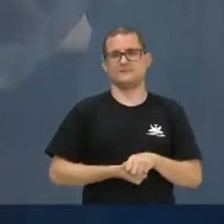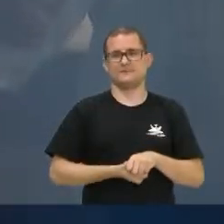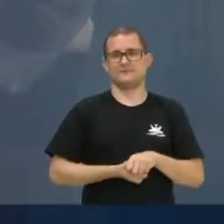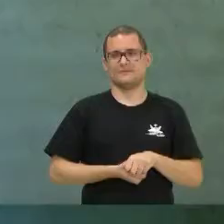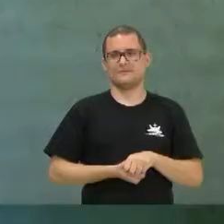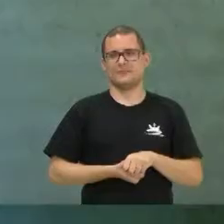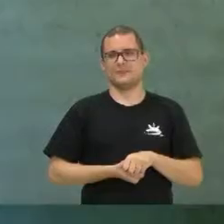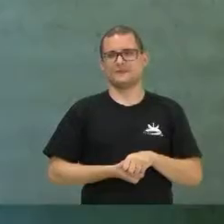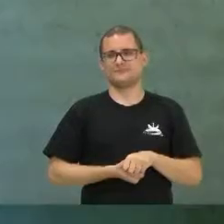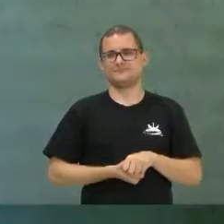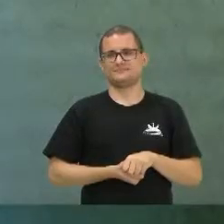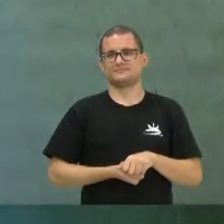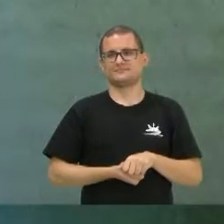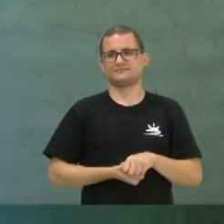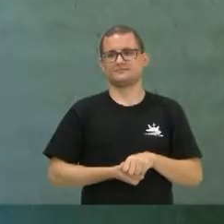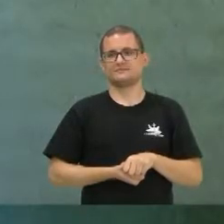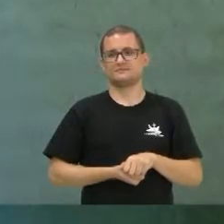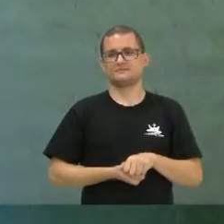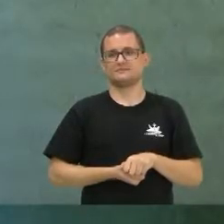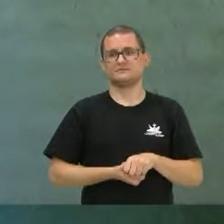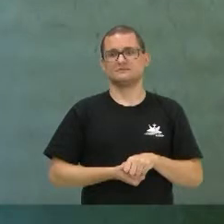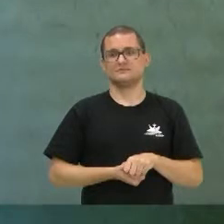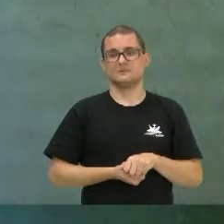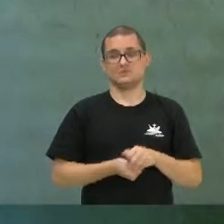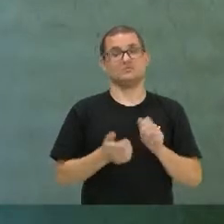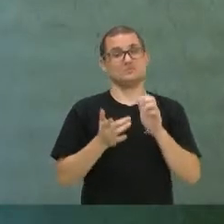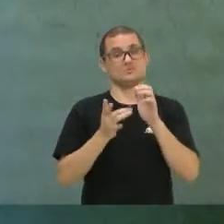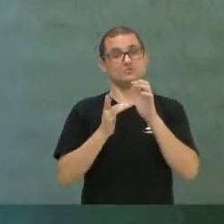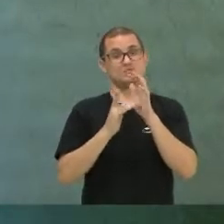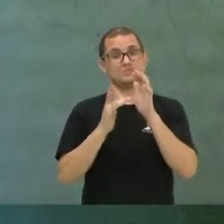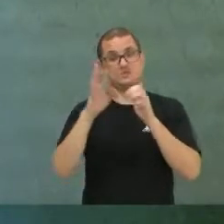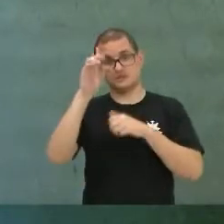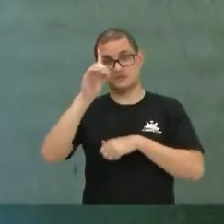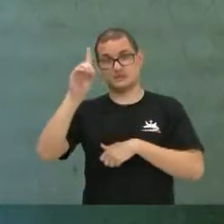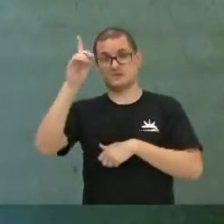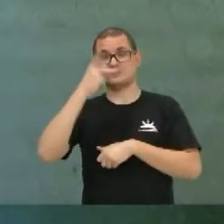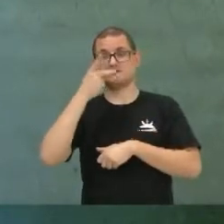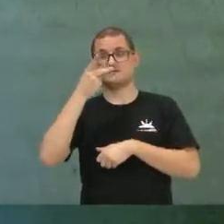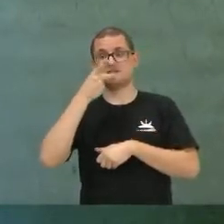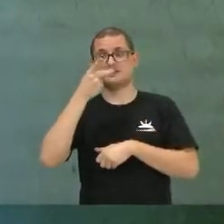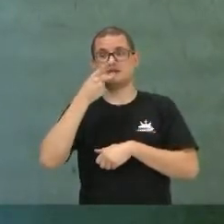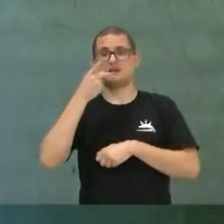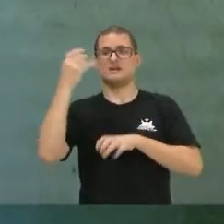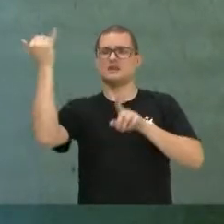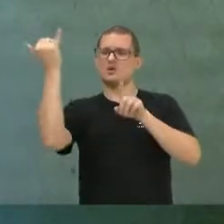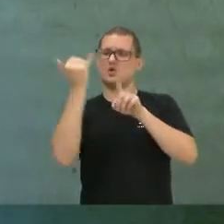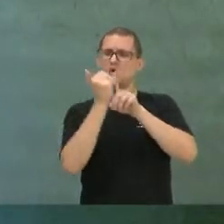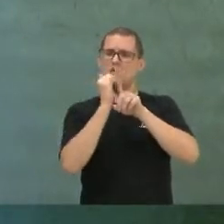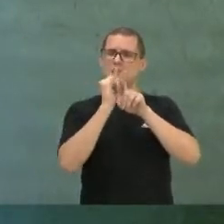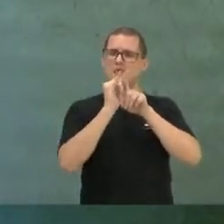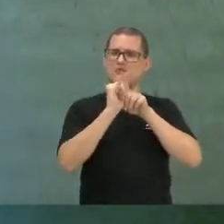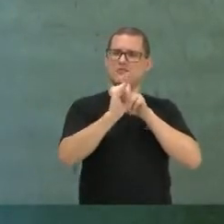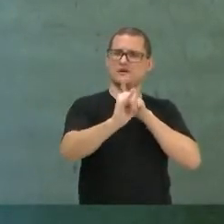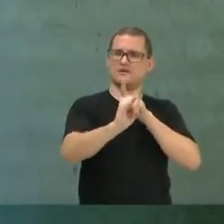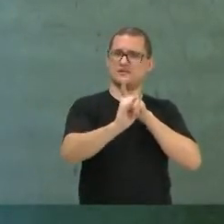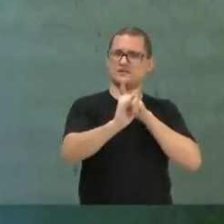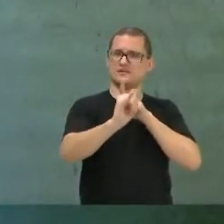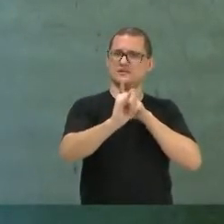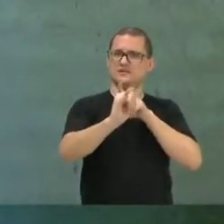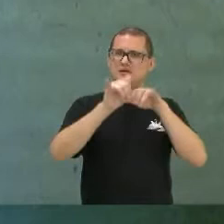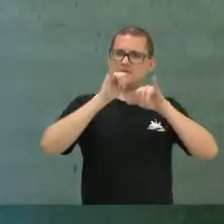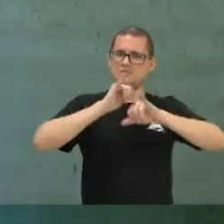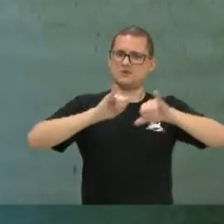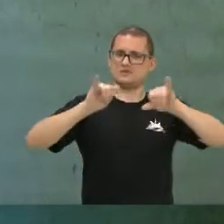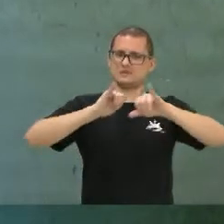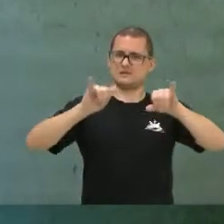não permitirei que profetizassem o profeta quando fala ou quando age